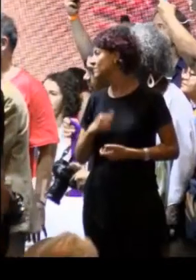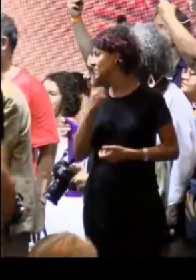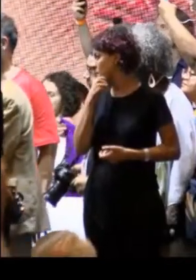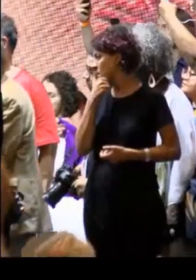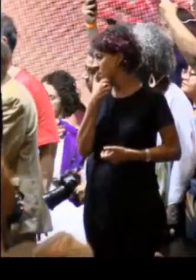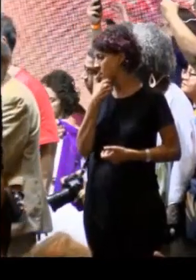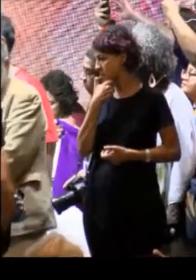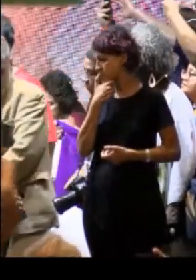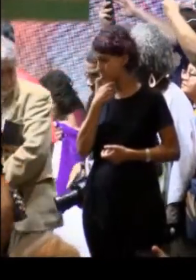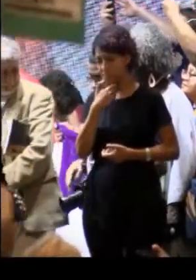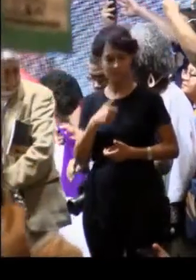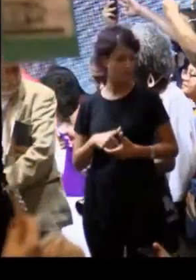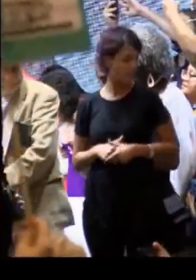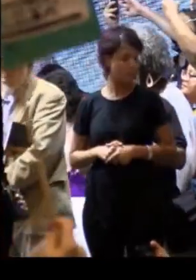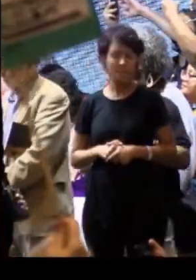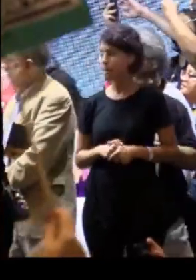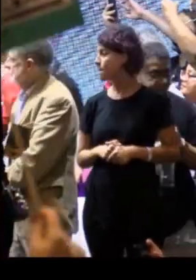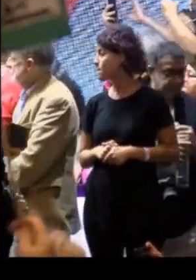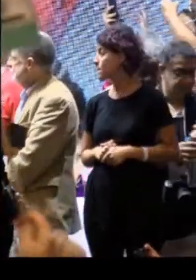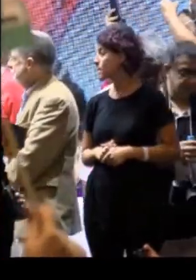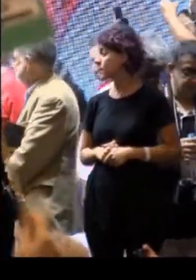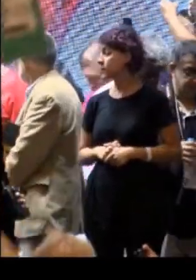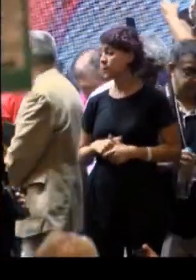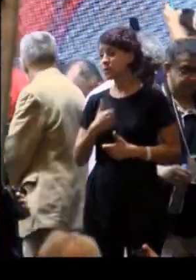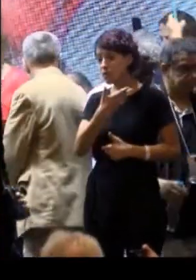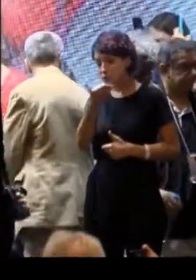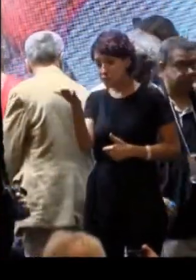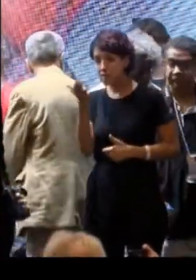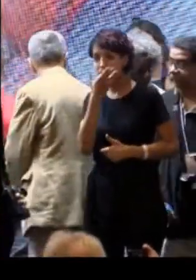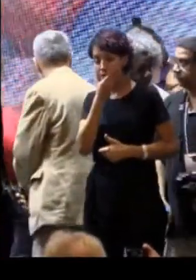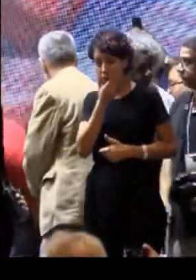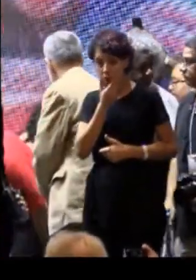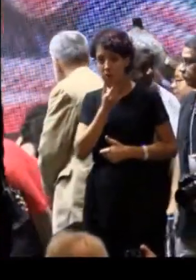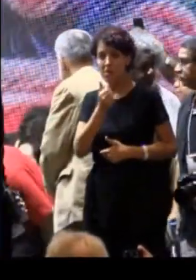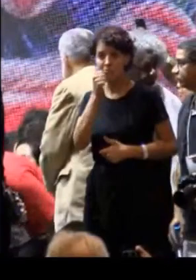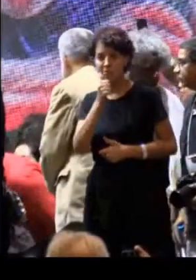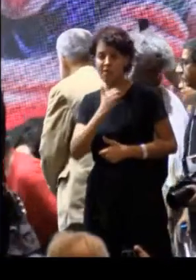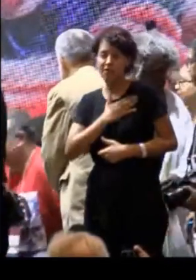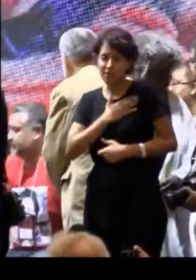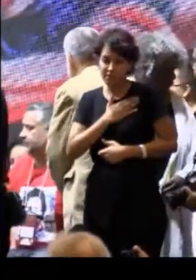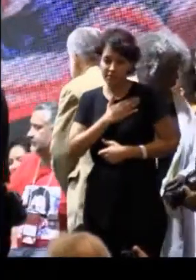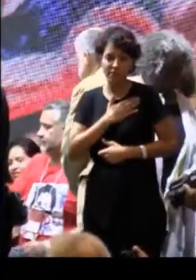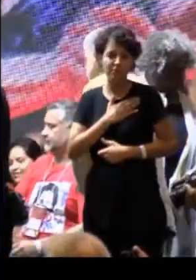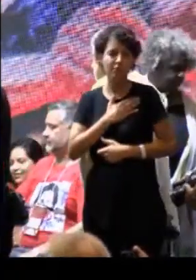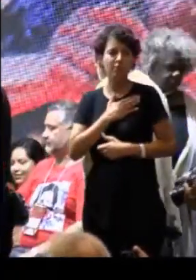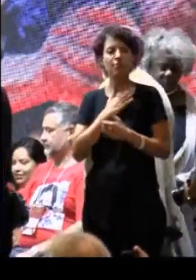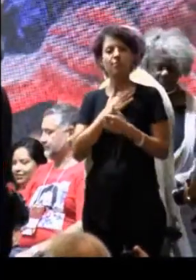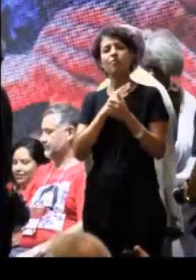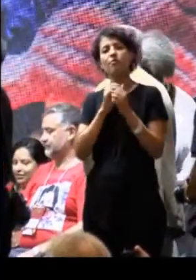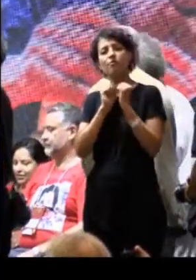queridos e queridas companheiras e companheiros